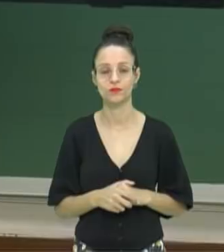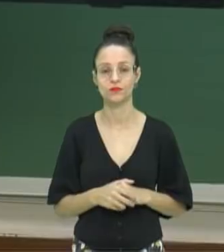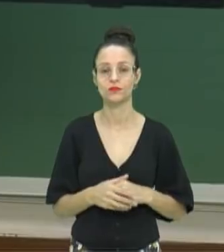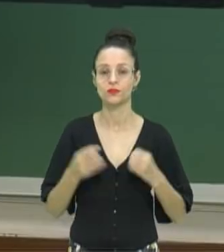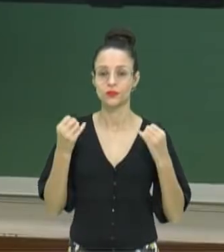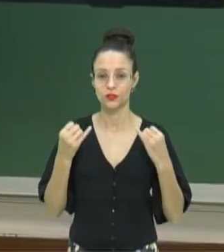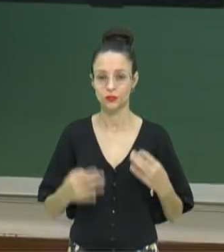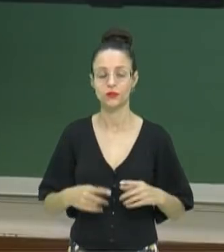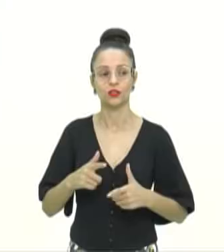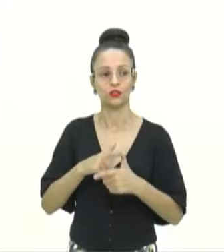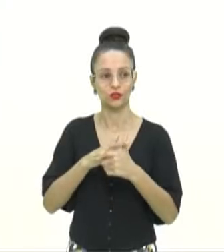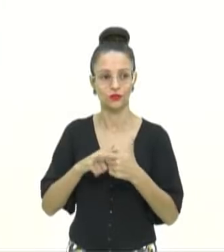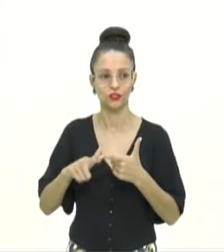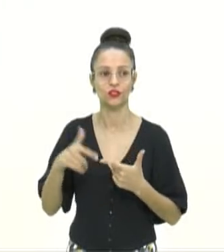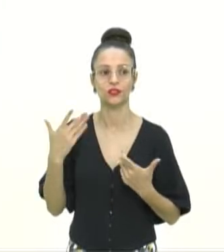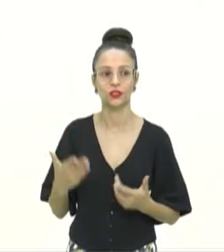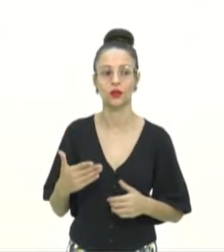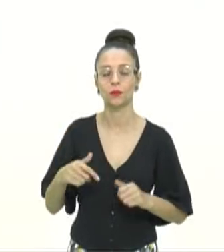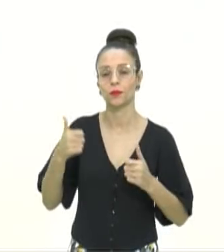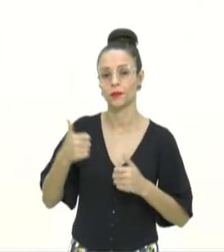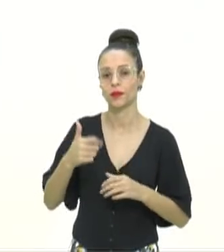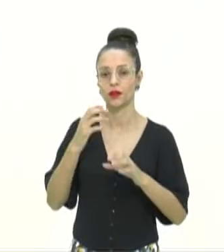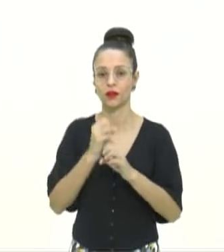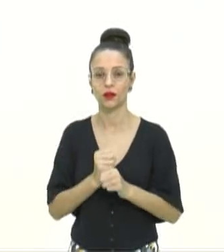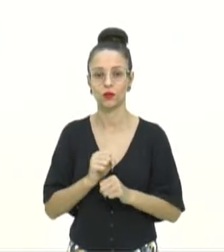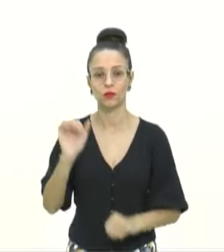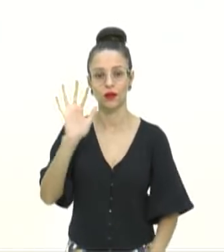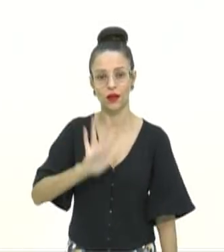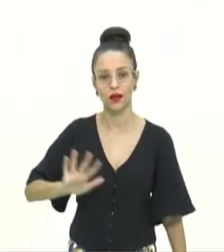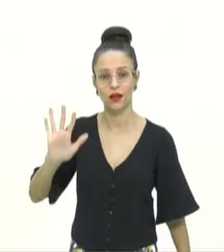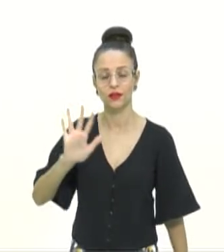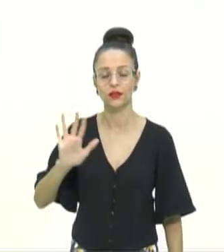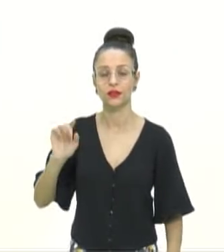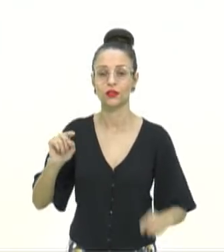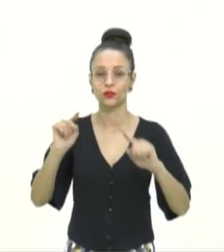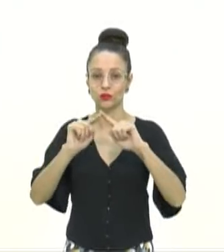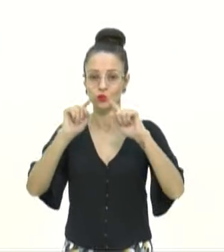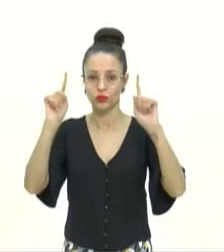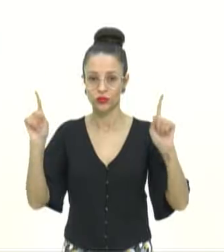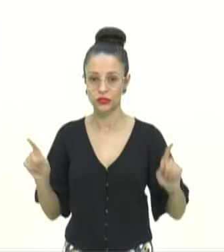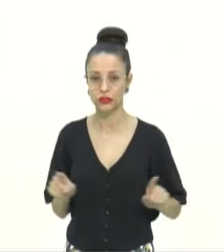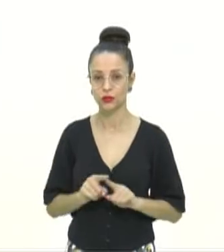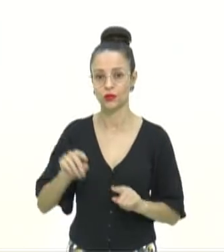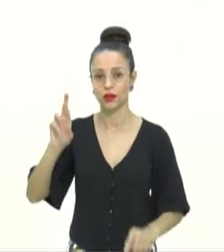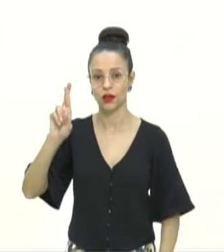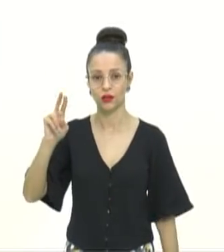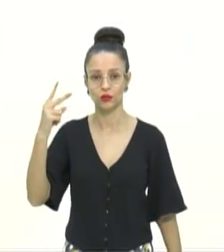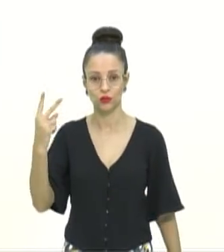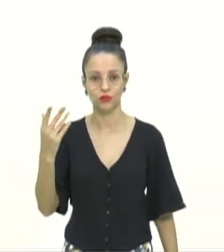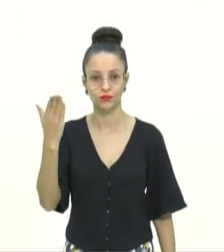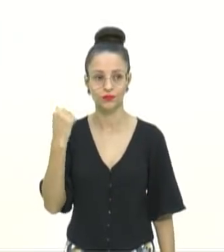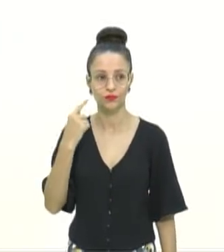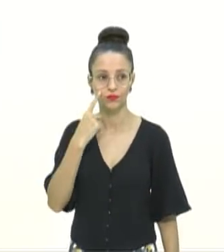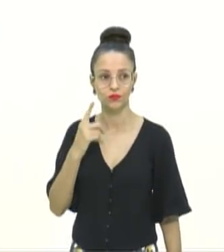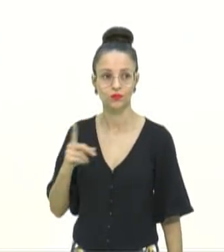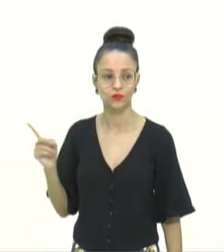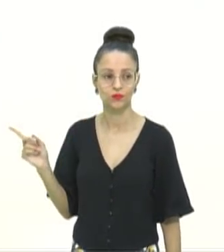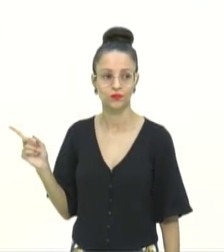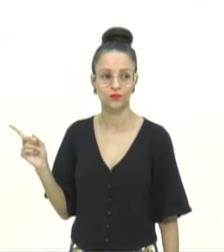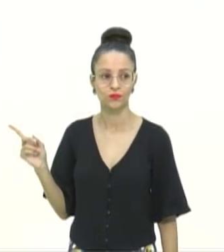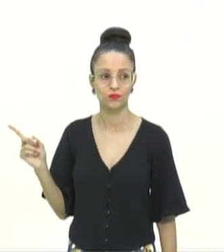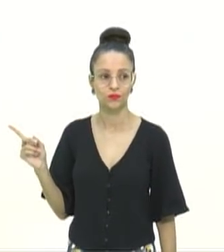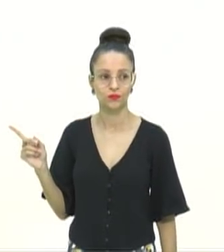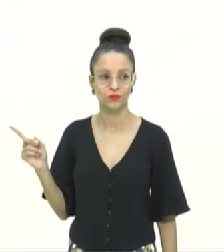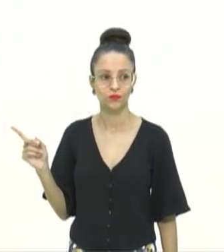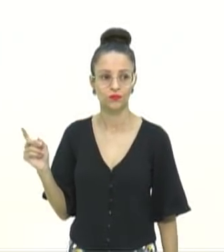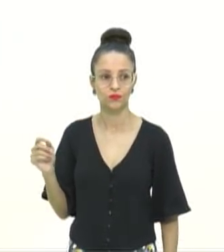vocês que nós vamos dividir, então primeiro calculamos a área do círculo de raio 2, ok? Então, vamos começar pela área